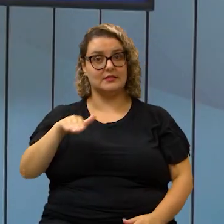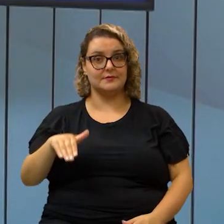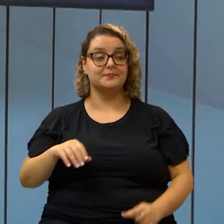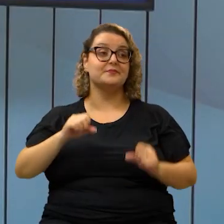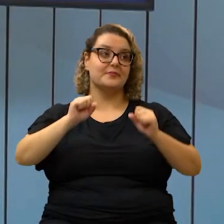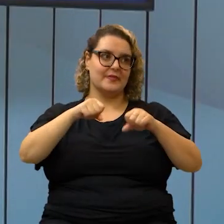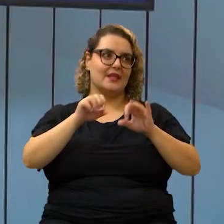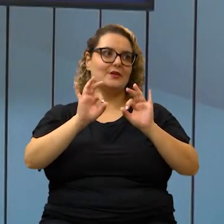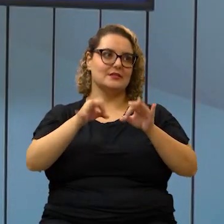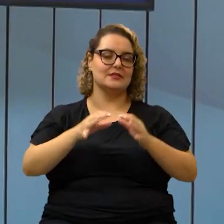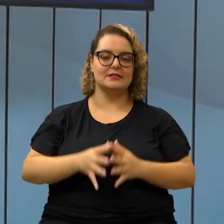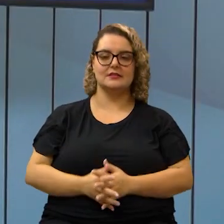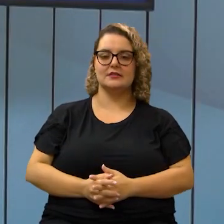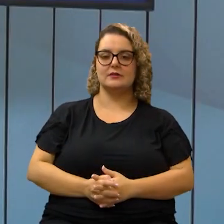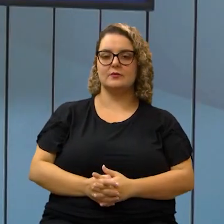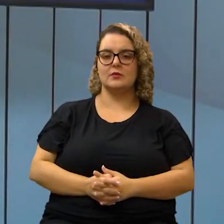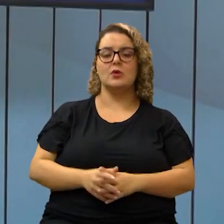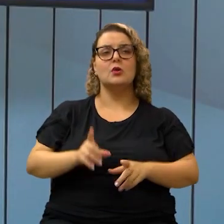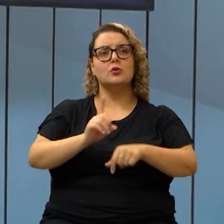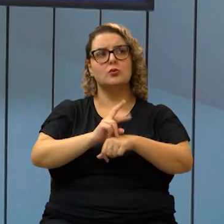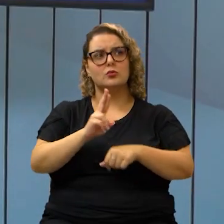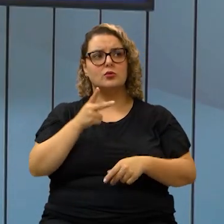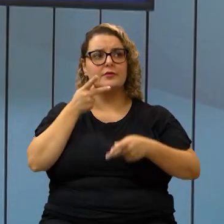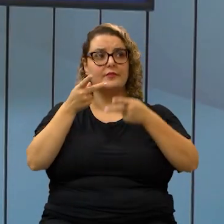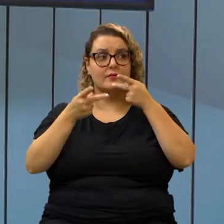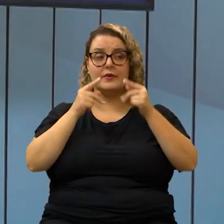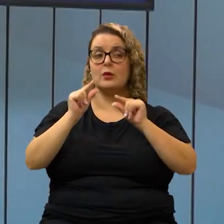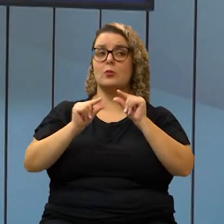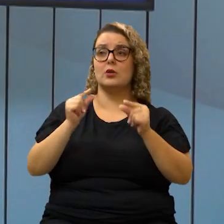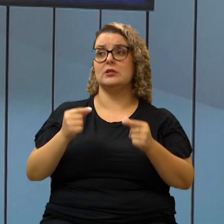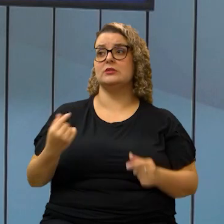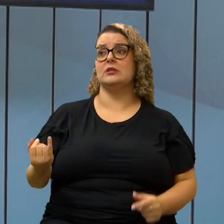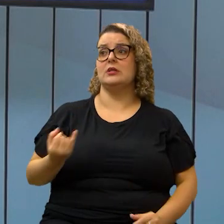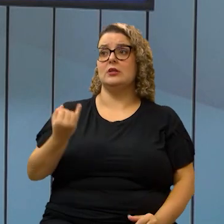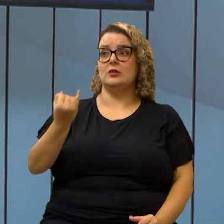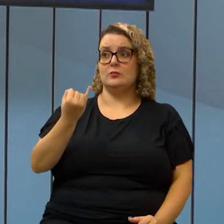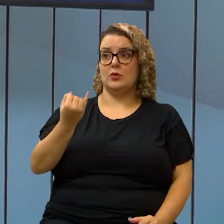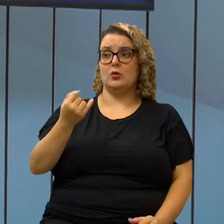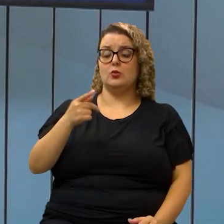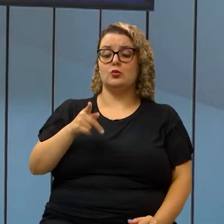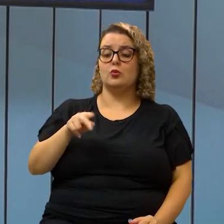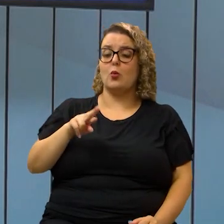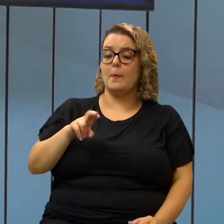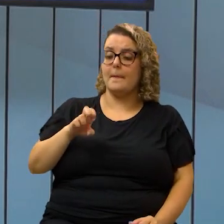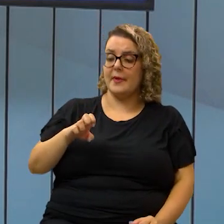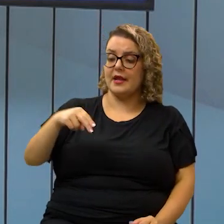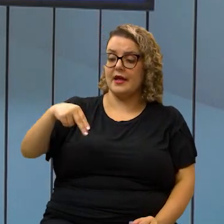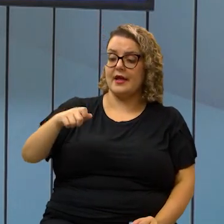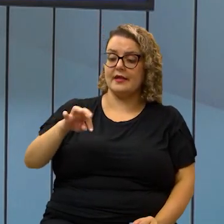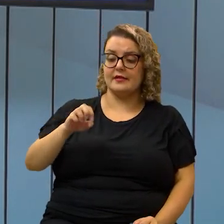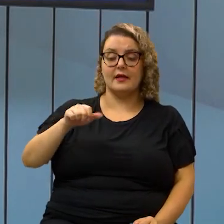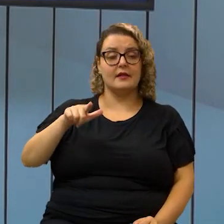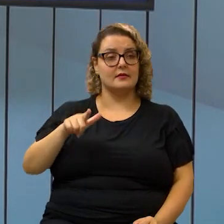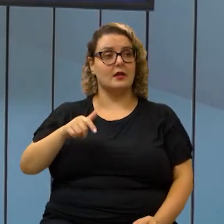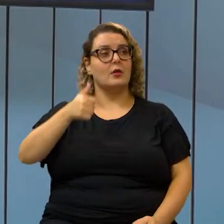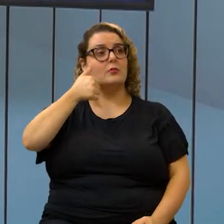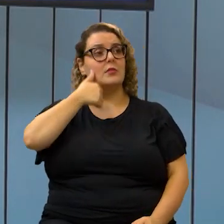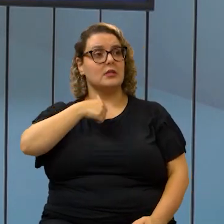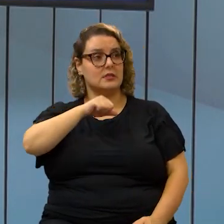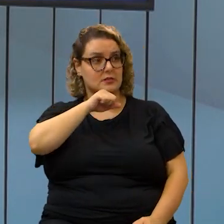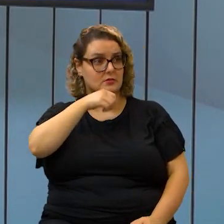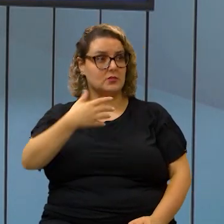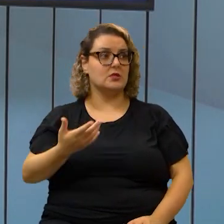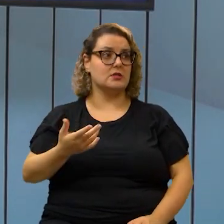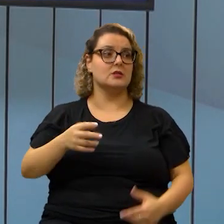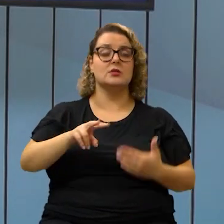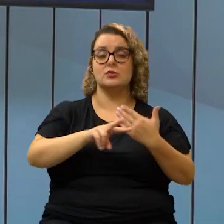Doutora, agora vamos falar um pouquinho da importância do pré-natal, né, para as mamães, né, e também, consequentemente, para as crianças, né,